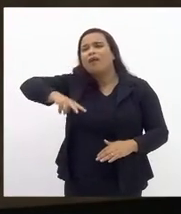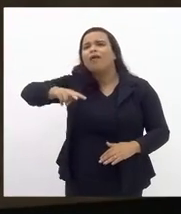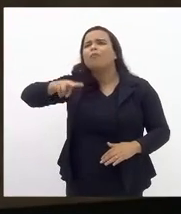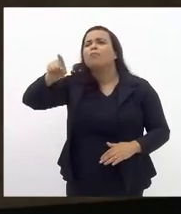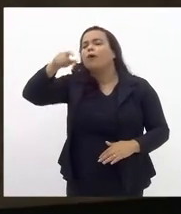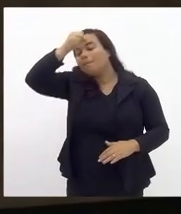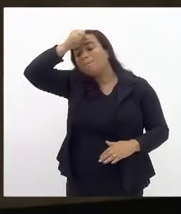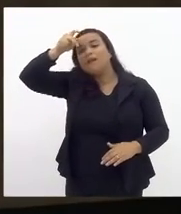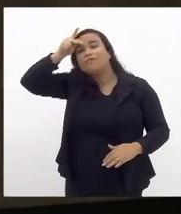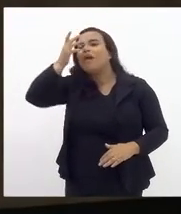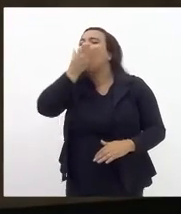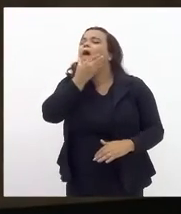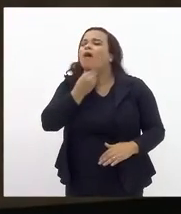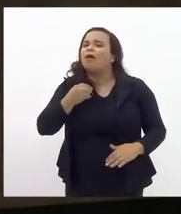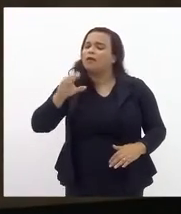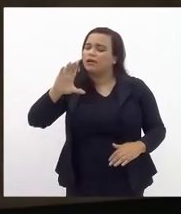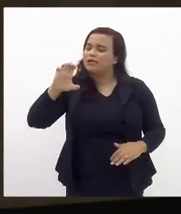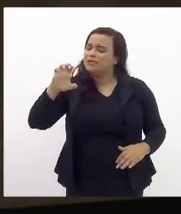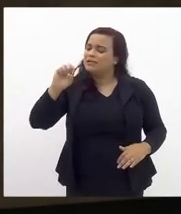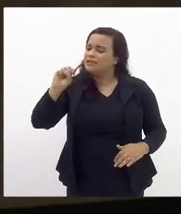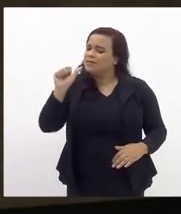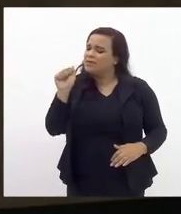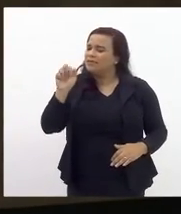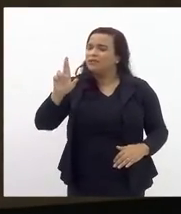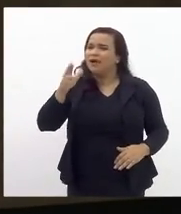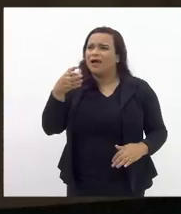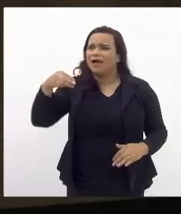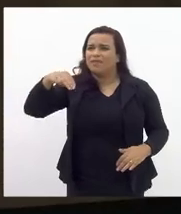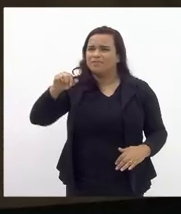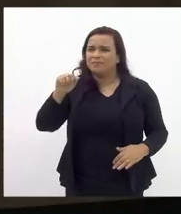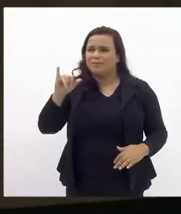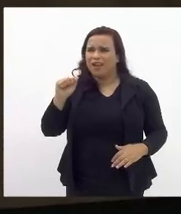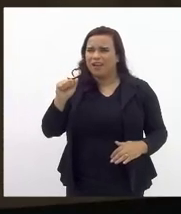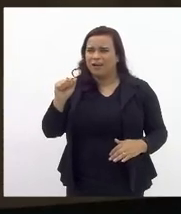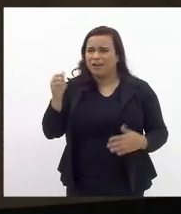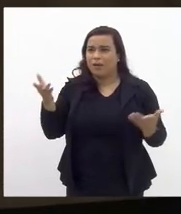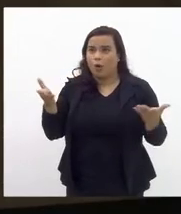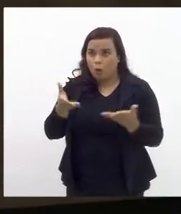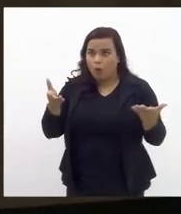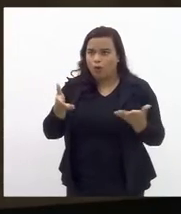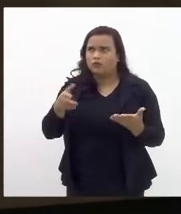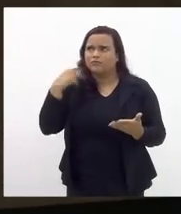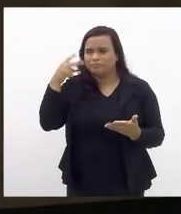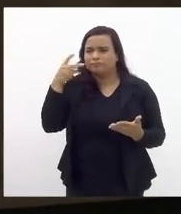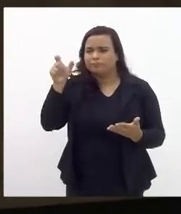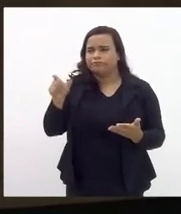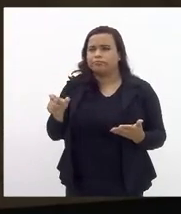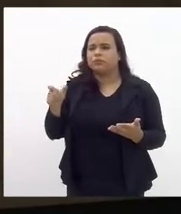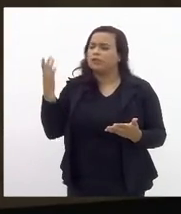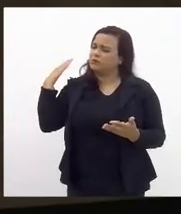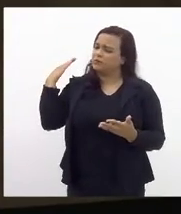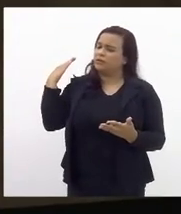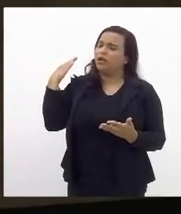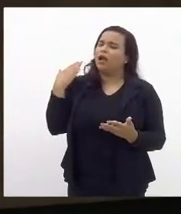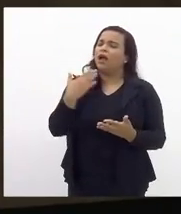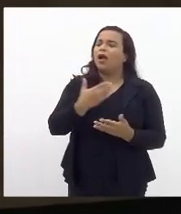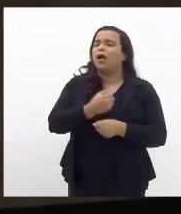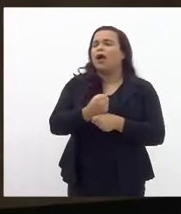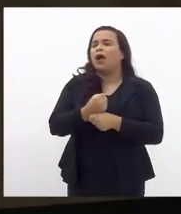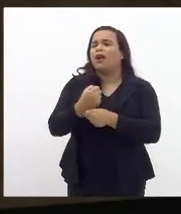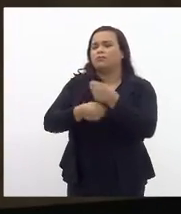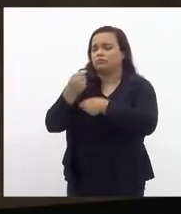prefeito César Maia, hoje vereador, chegou a se referir, isso no início dos anos 2000, chegou a se referir